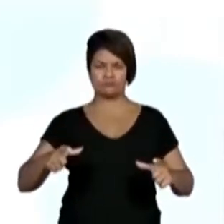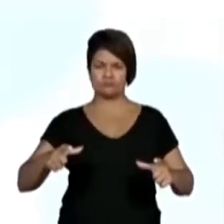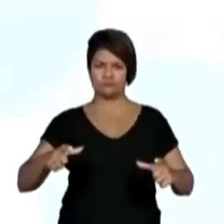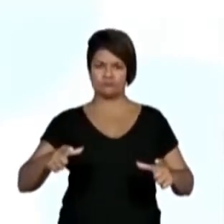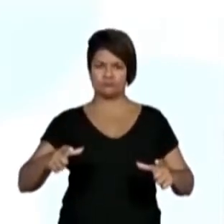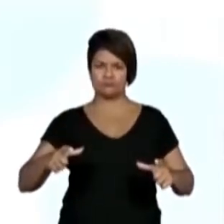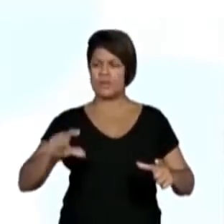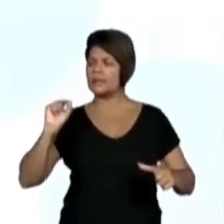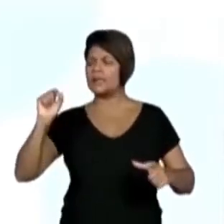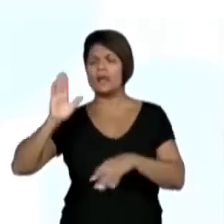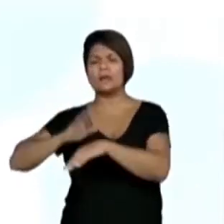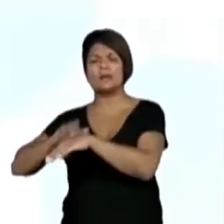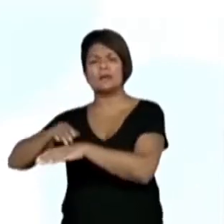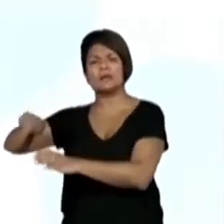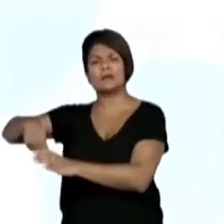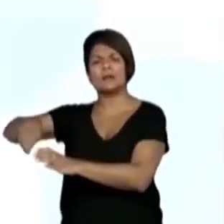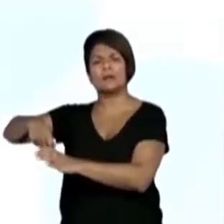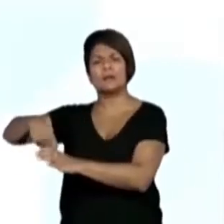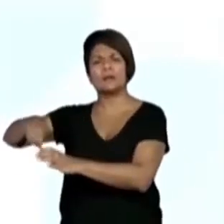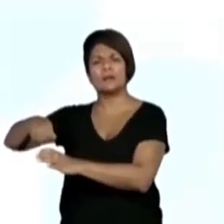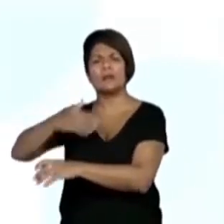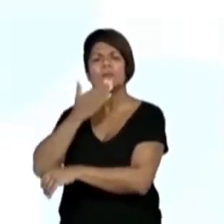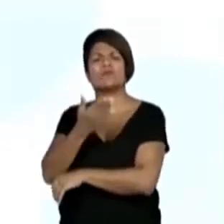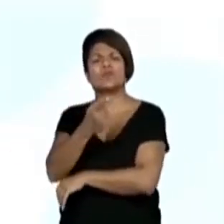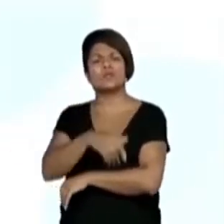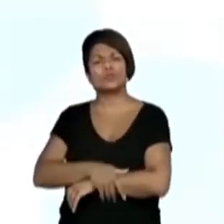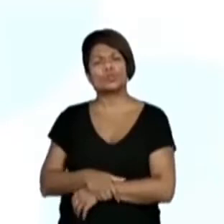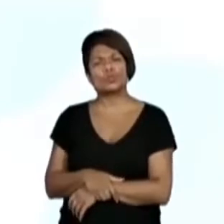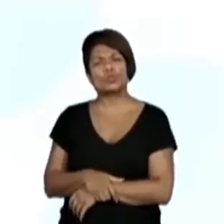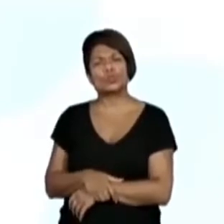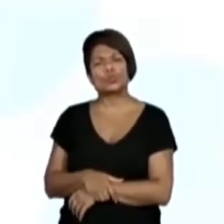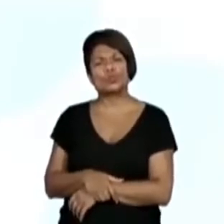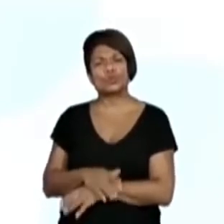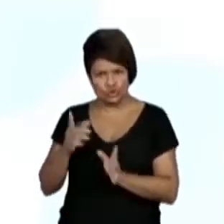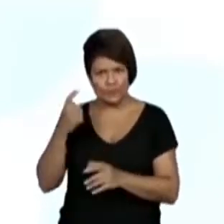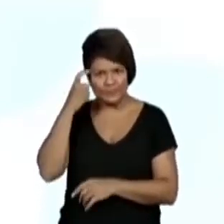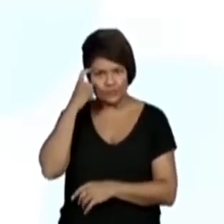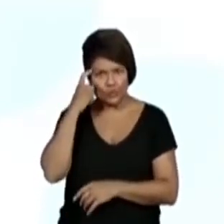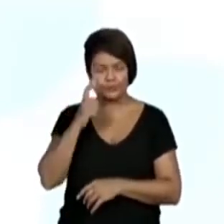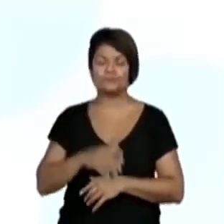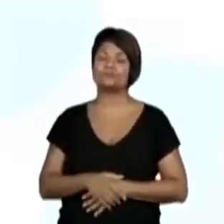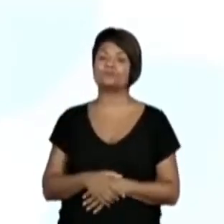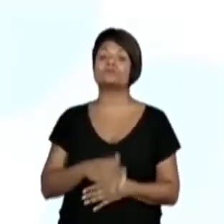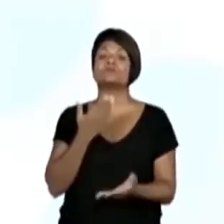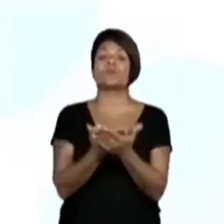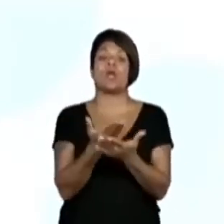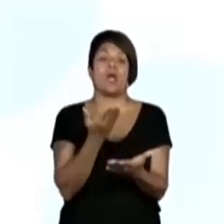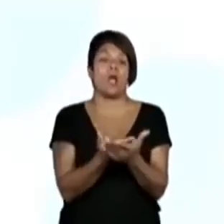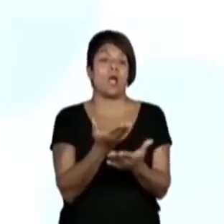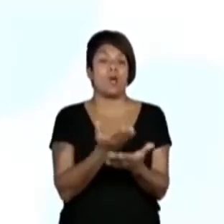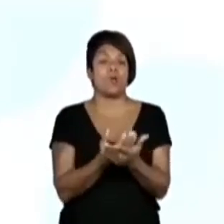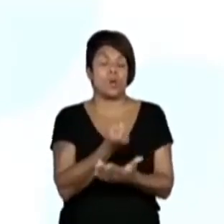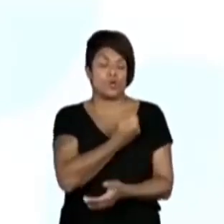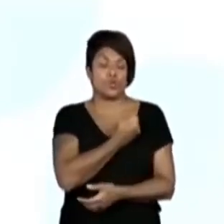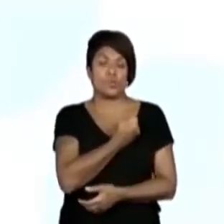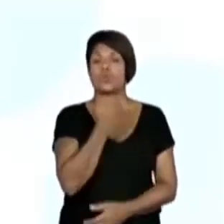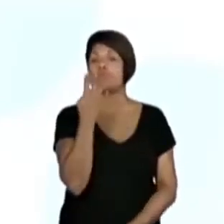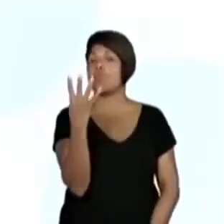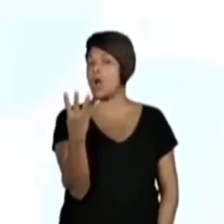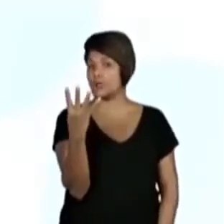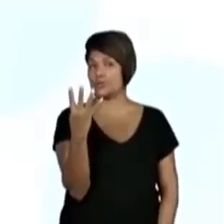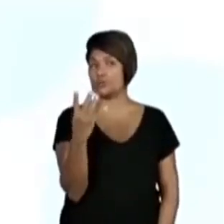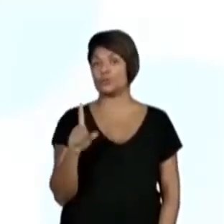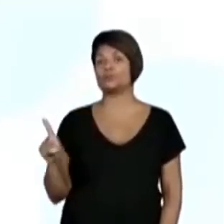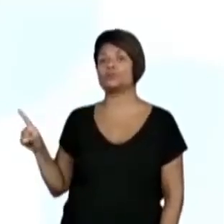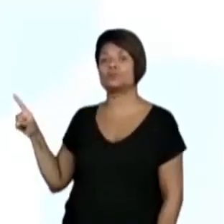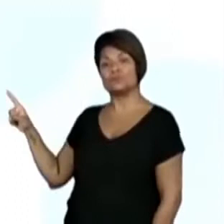preferido? Você já pensou nisso? Nós estamos na aula 4 do material